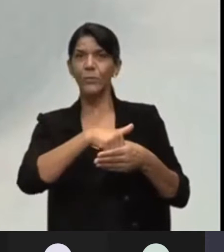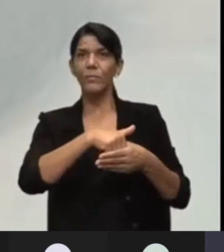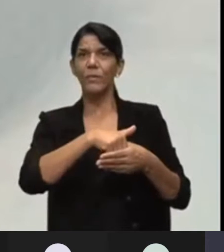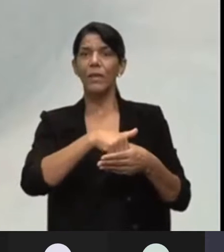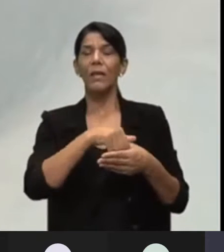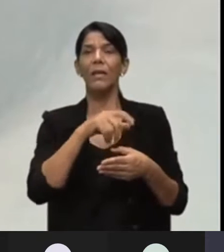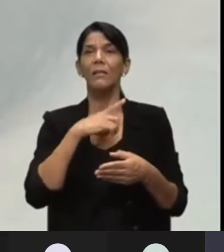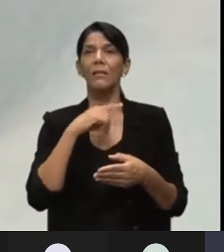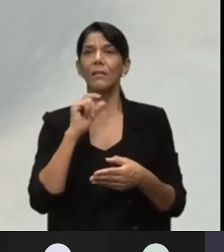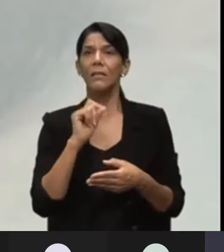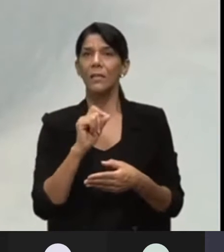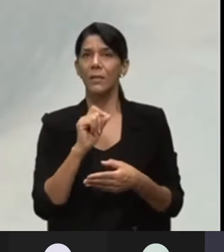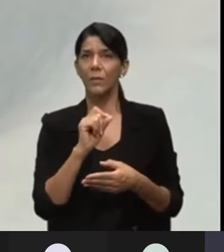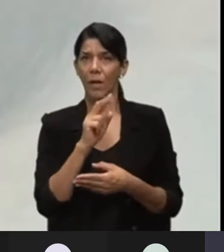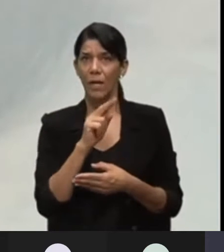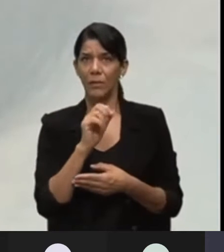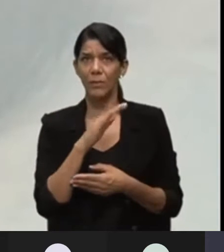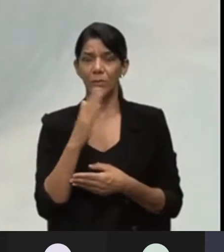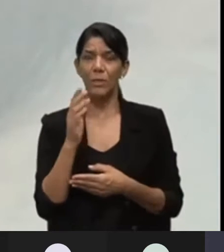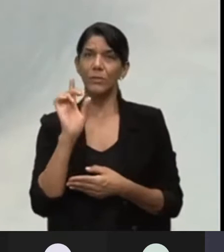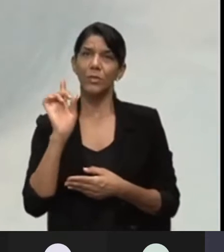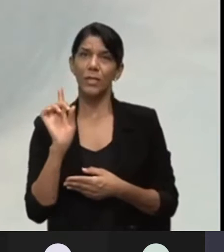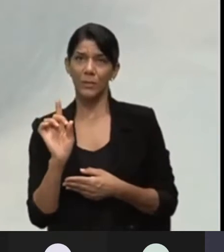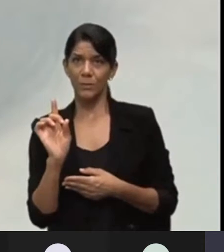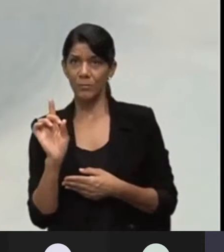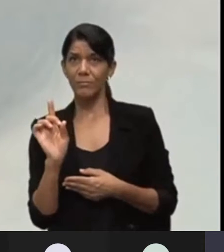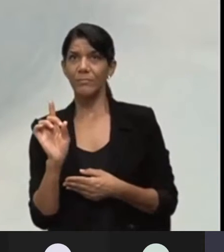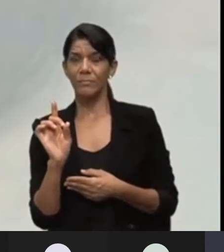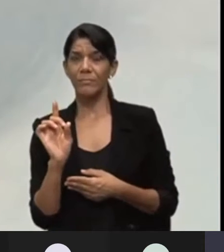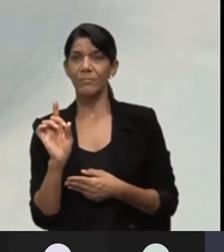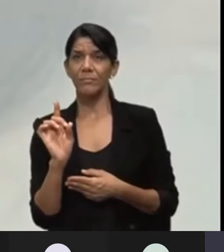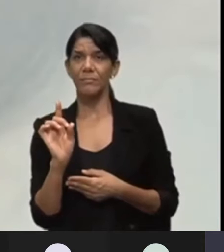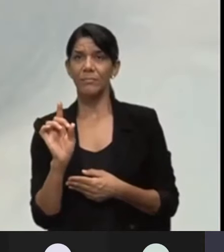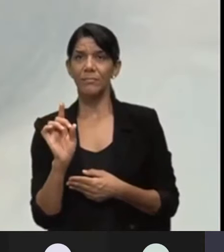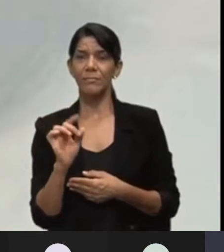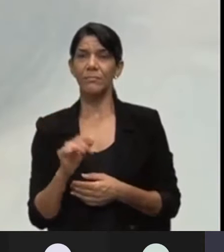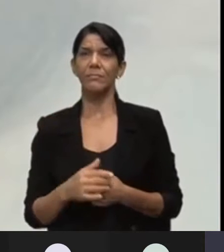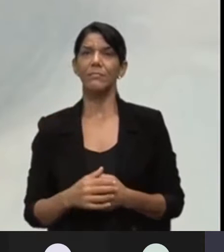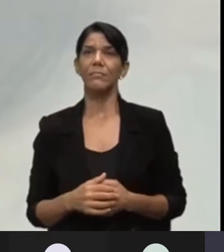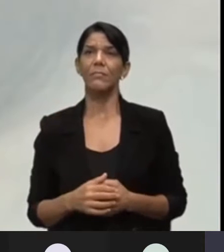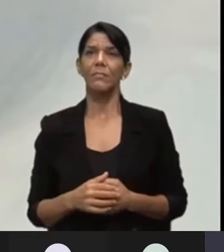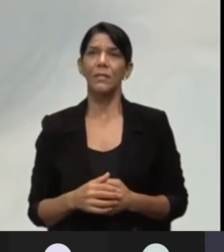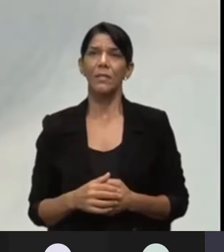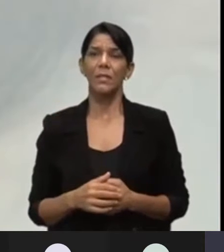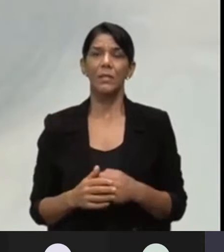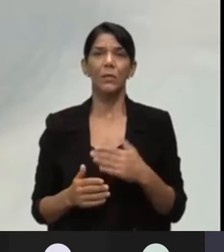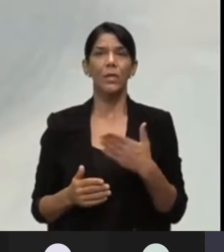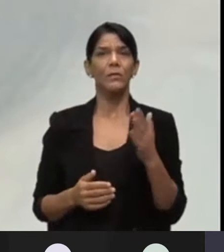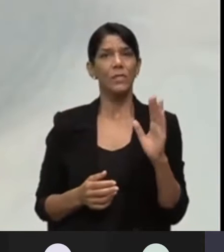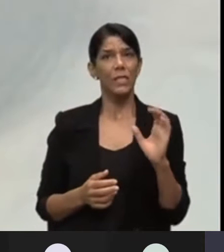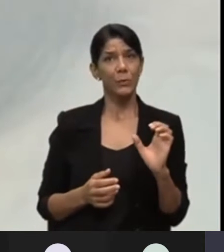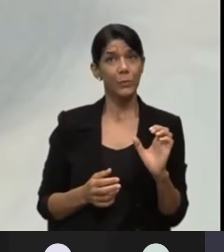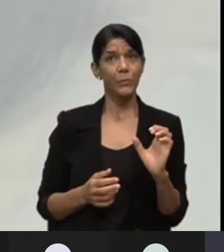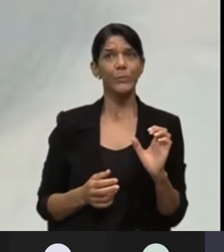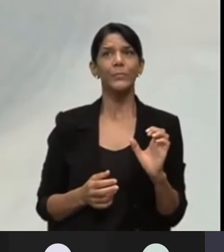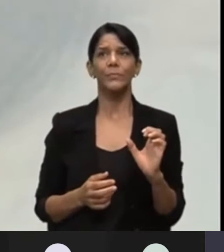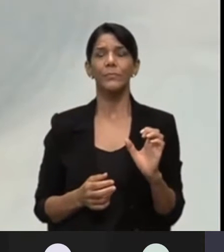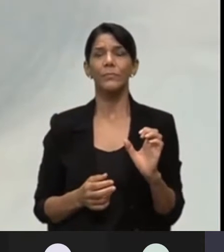coração. Aqui nós temos o átrio direito. Então, sendo mostrado o átrio direito, o átrio